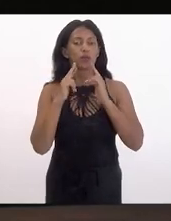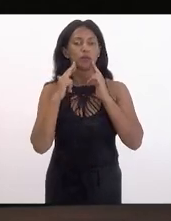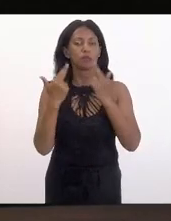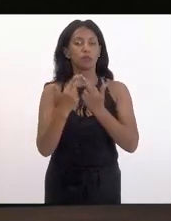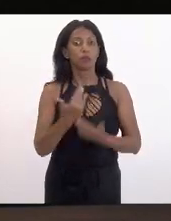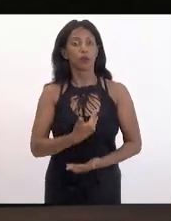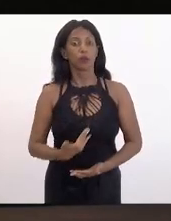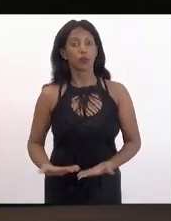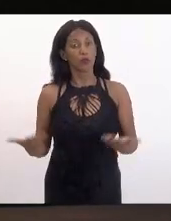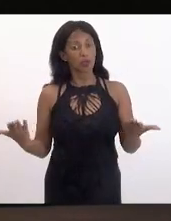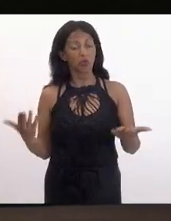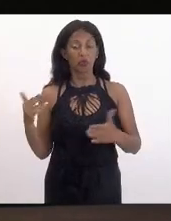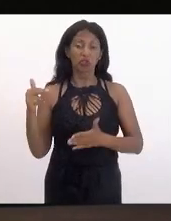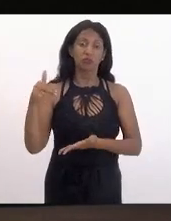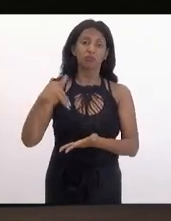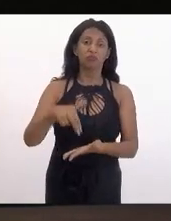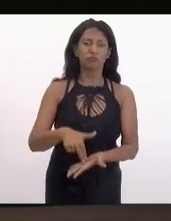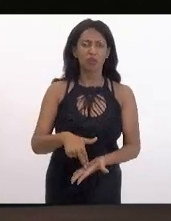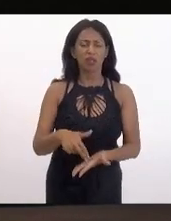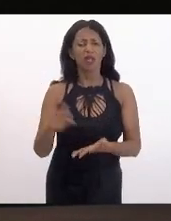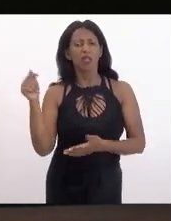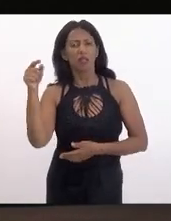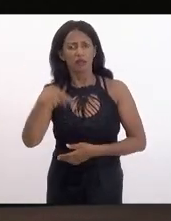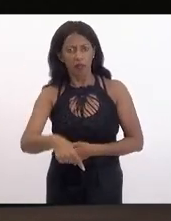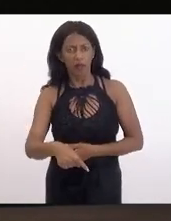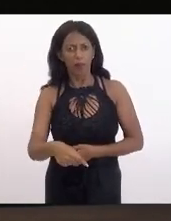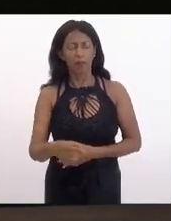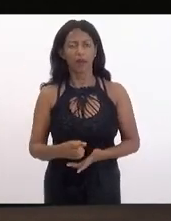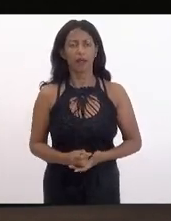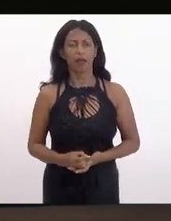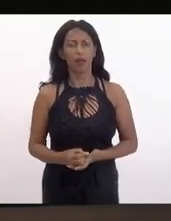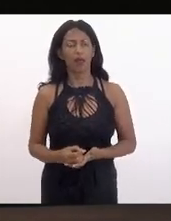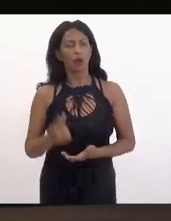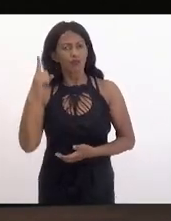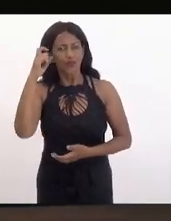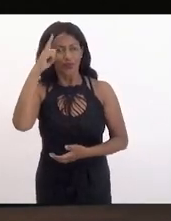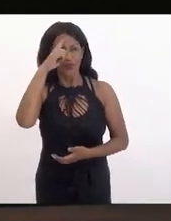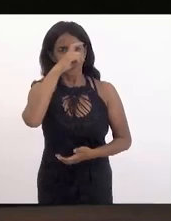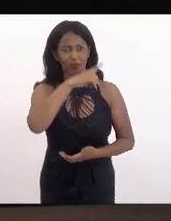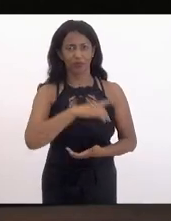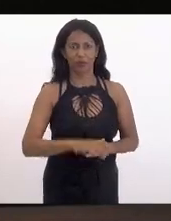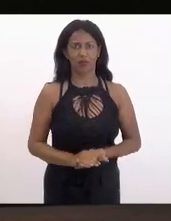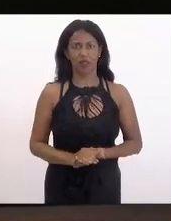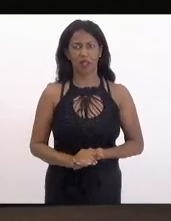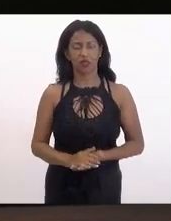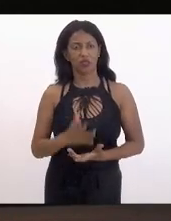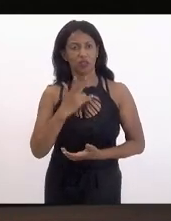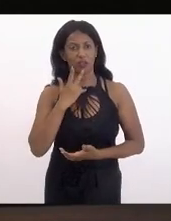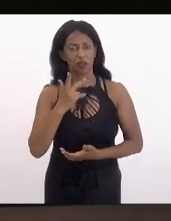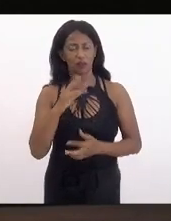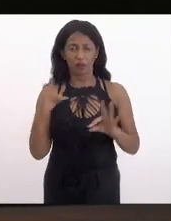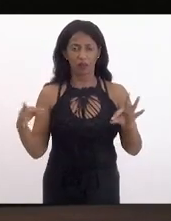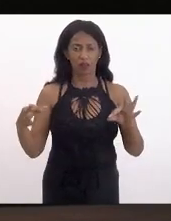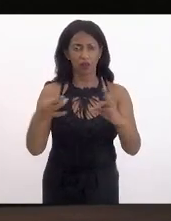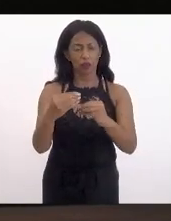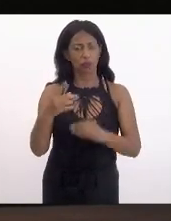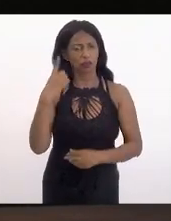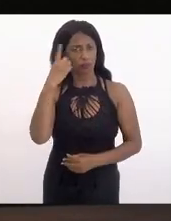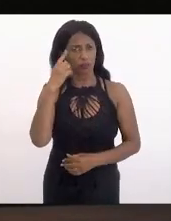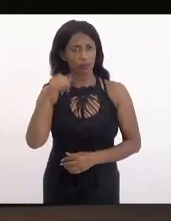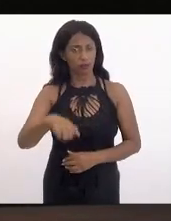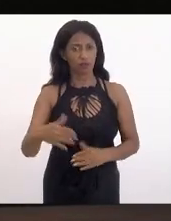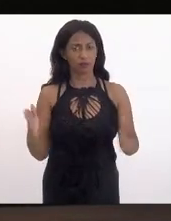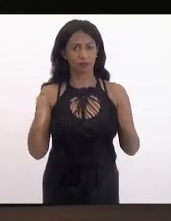e hoje tem um presente aqui que vieram para cá ele tá dos Paulo com muita dificuldade eu queria dizer a todos os deputados